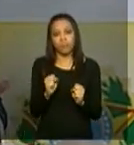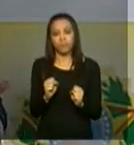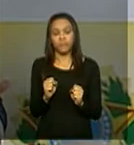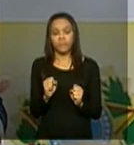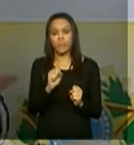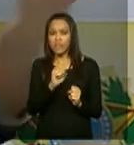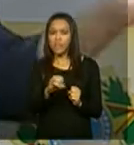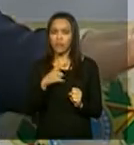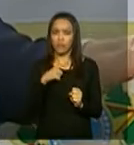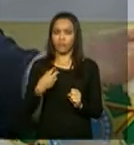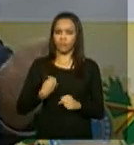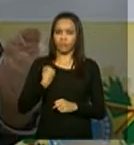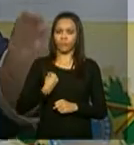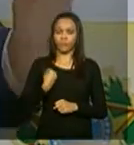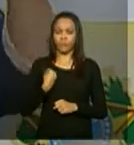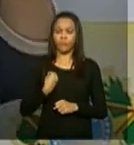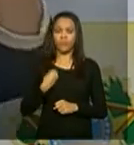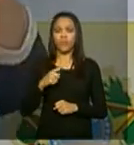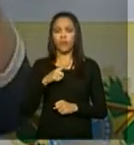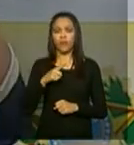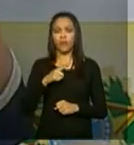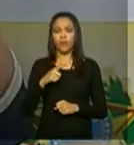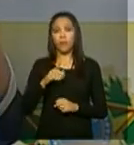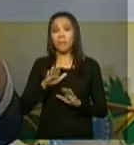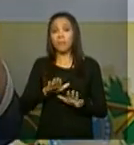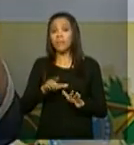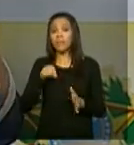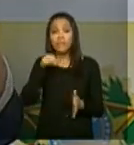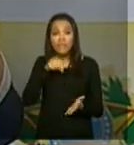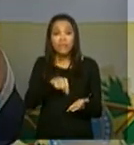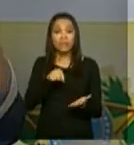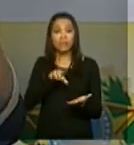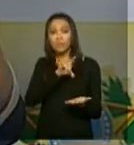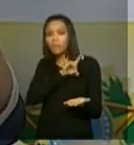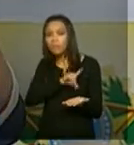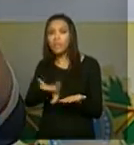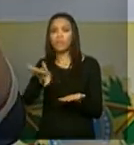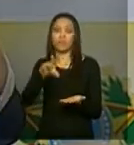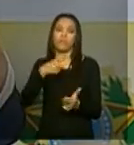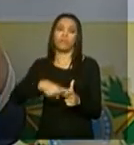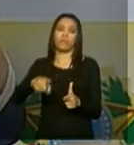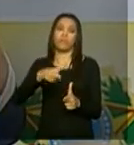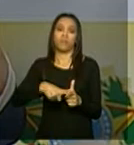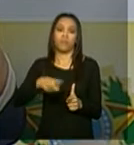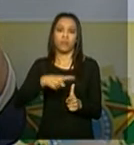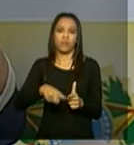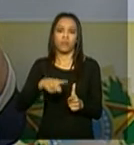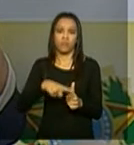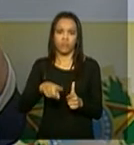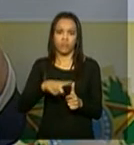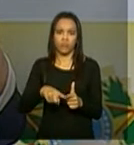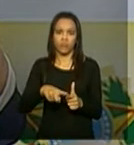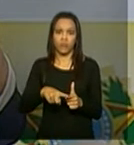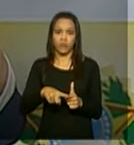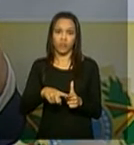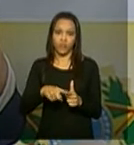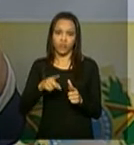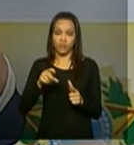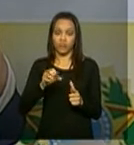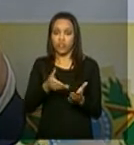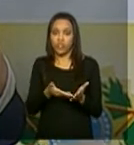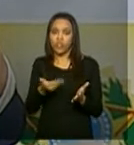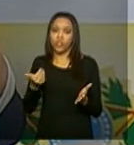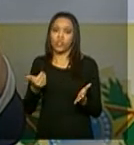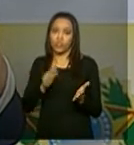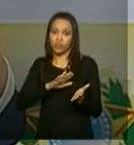que se eu estivesse aqui nós poderíamos ter tratado mas isso não eliminaria o problema por quê significaria